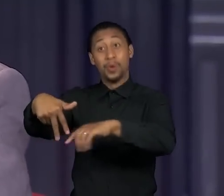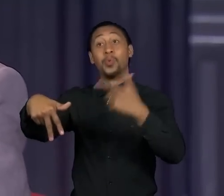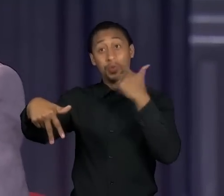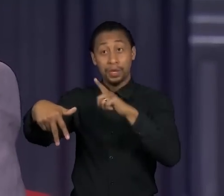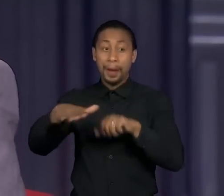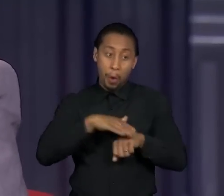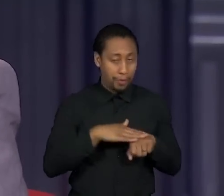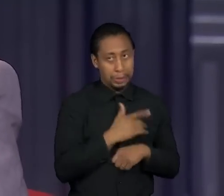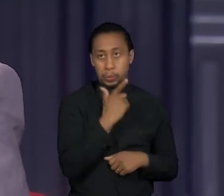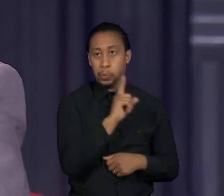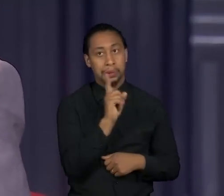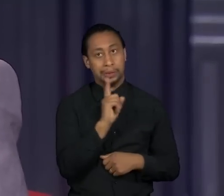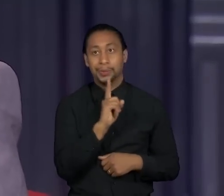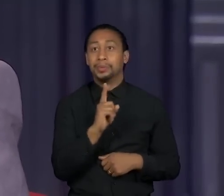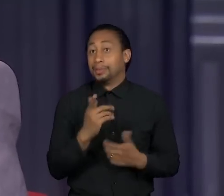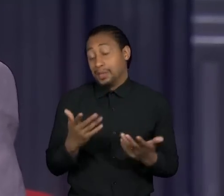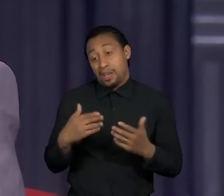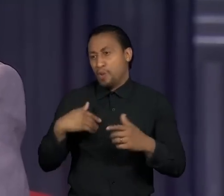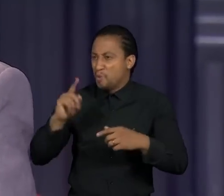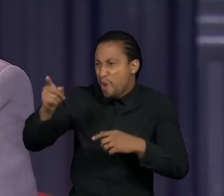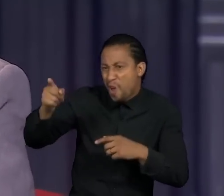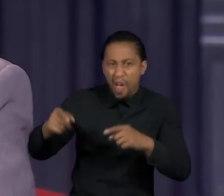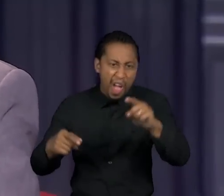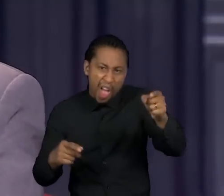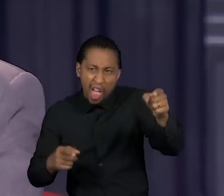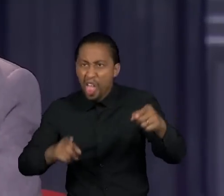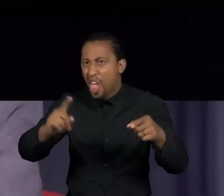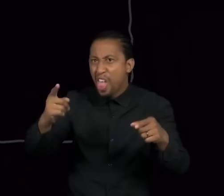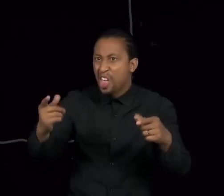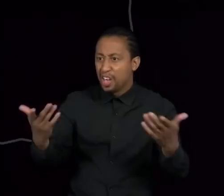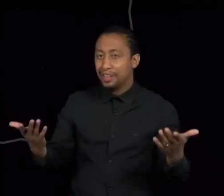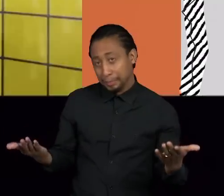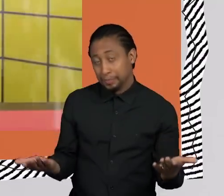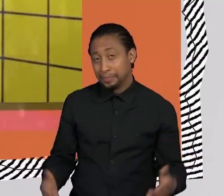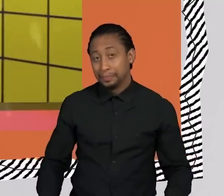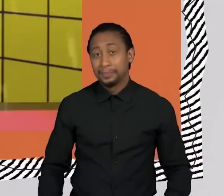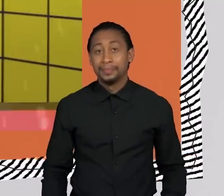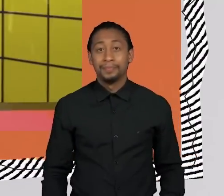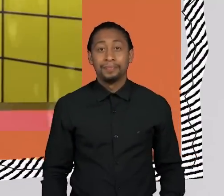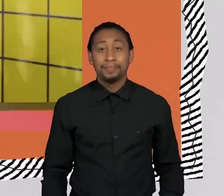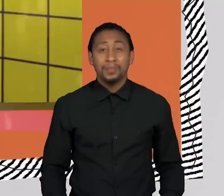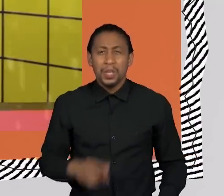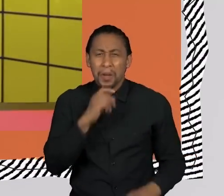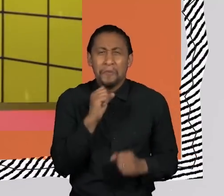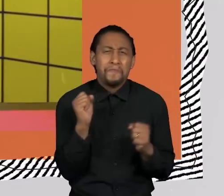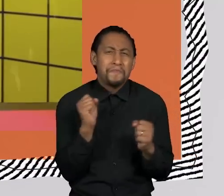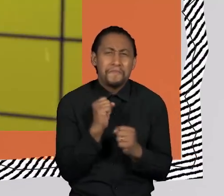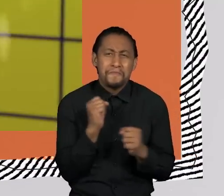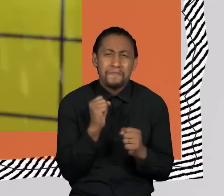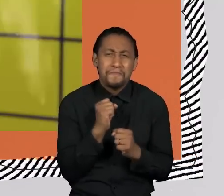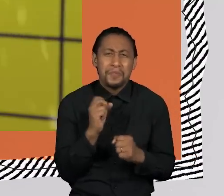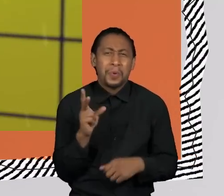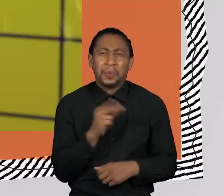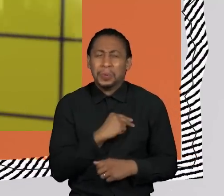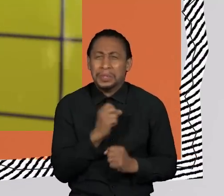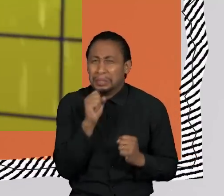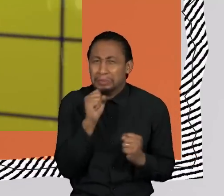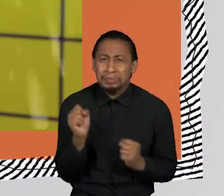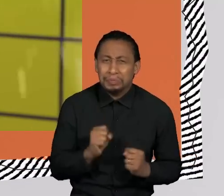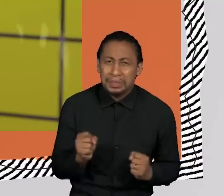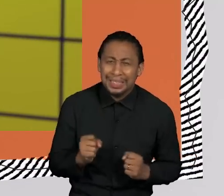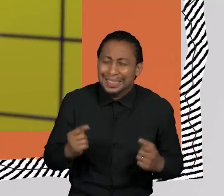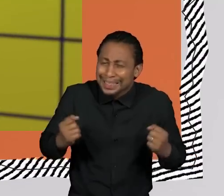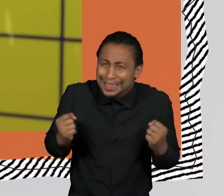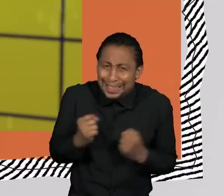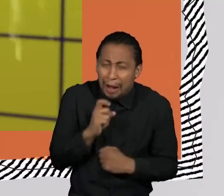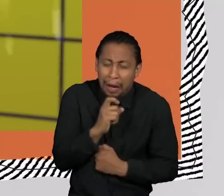nas pessoas e aponto o dedo e falo na cara. Porra, que frio, cara, porra. Ai, que